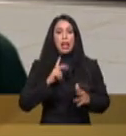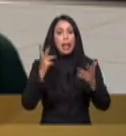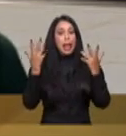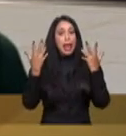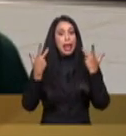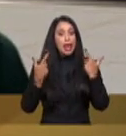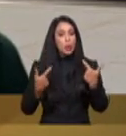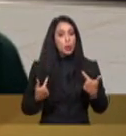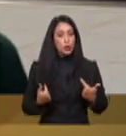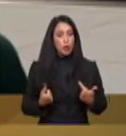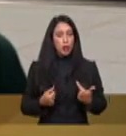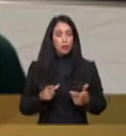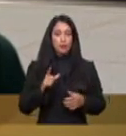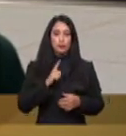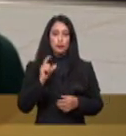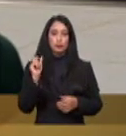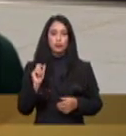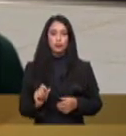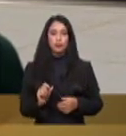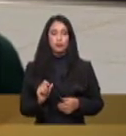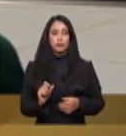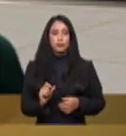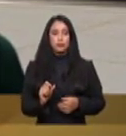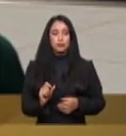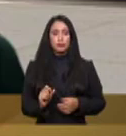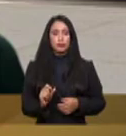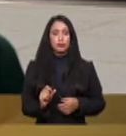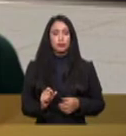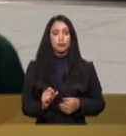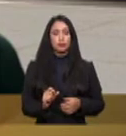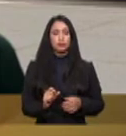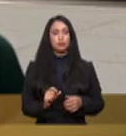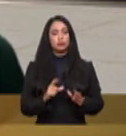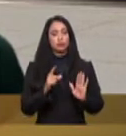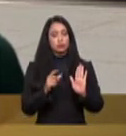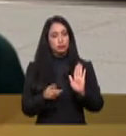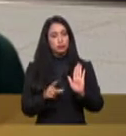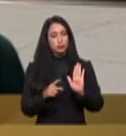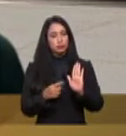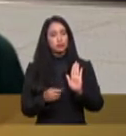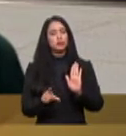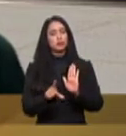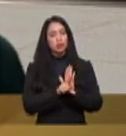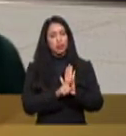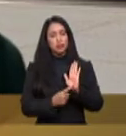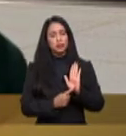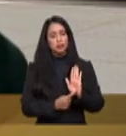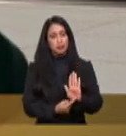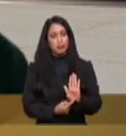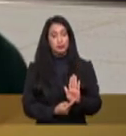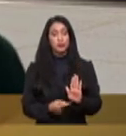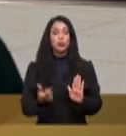natural. Isso está no 57B, inciso 4, letra B, da 9.504.